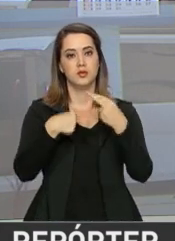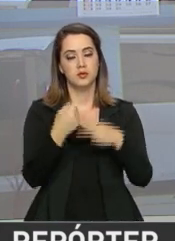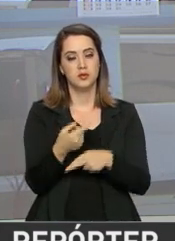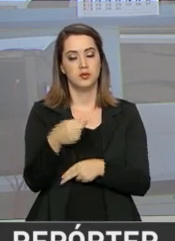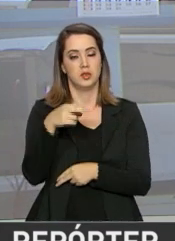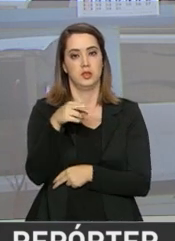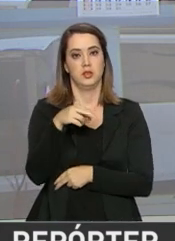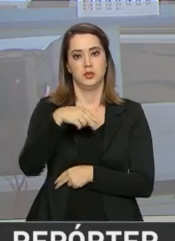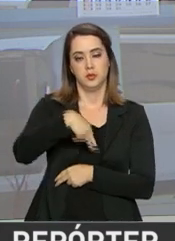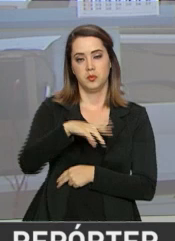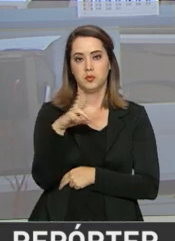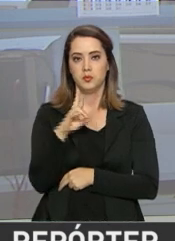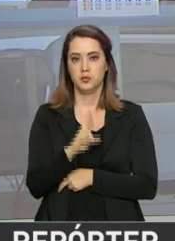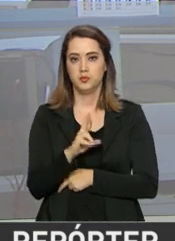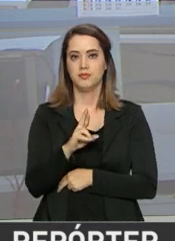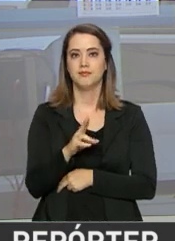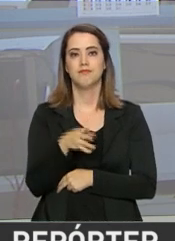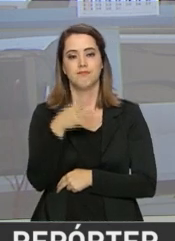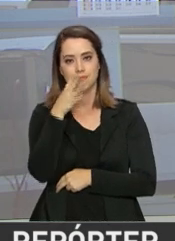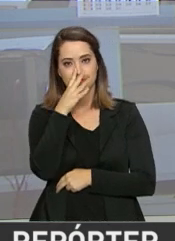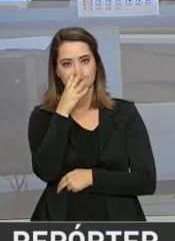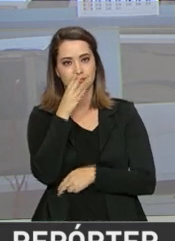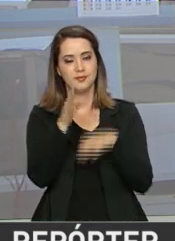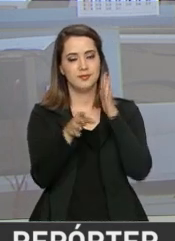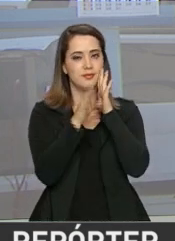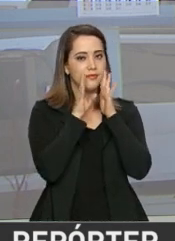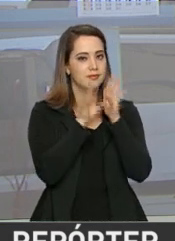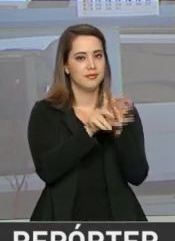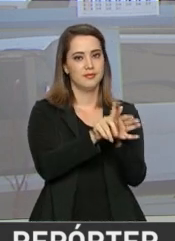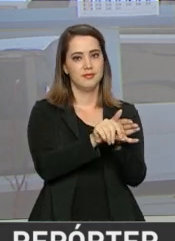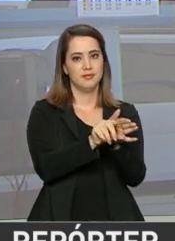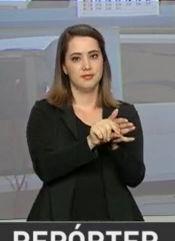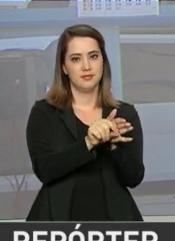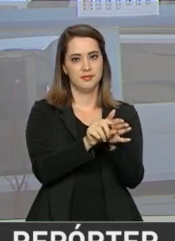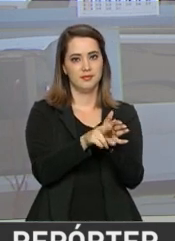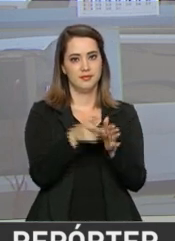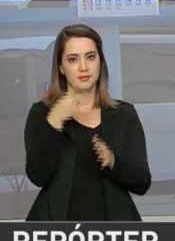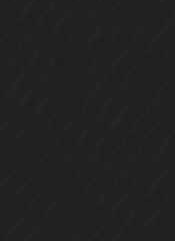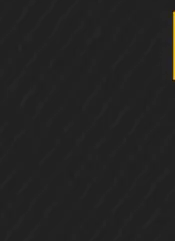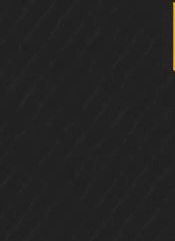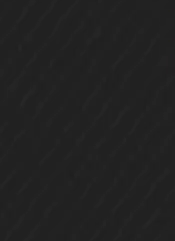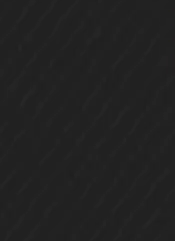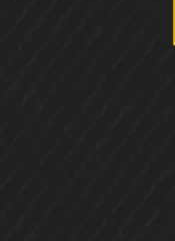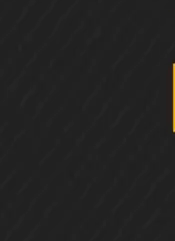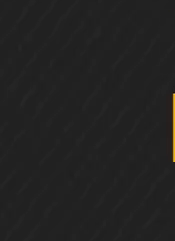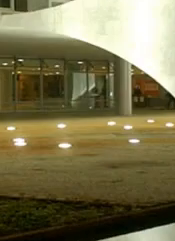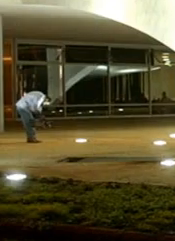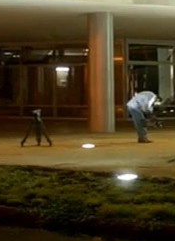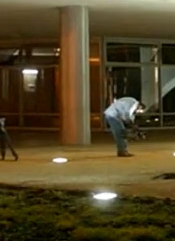na próxima edição do repórter NBR acompanhe também as novidades em nossas redes